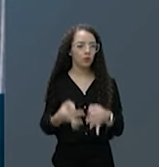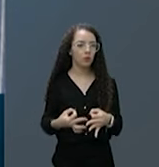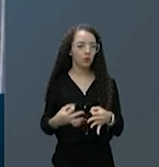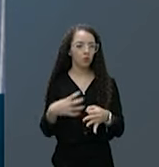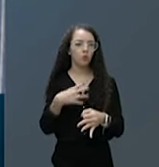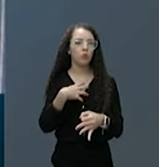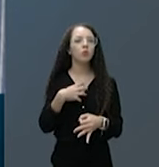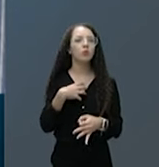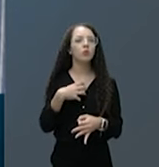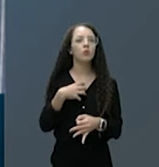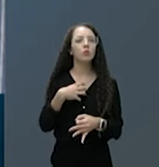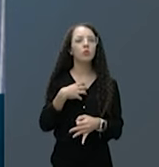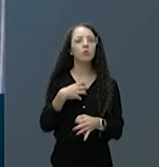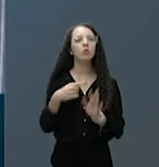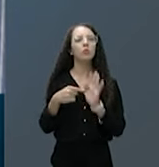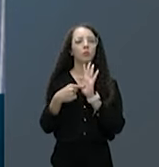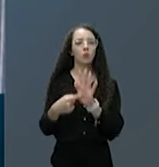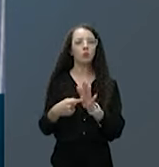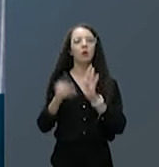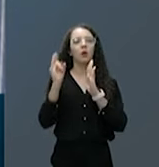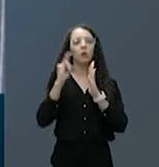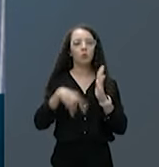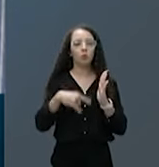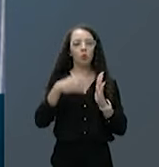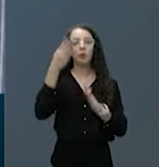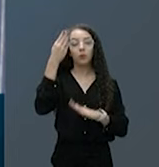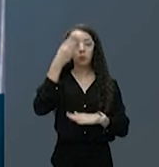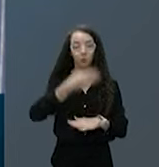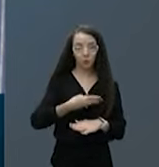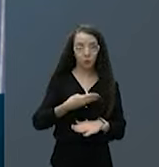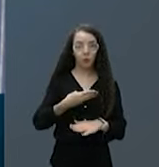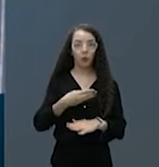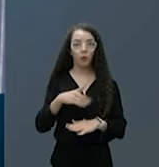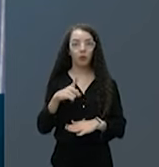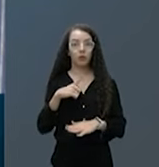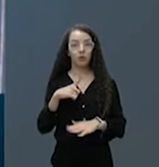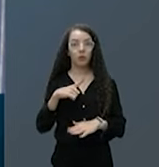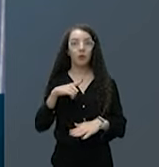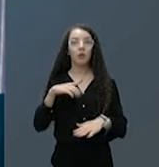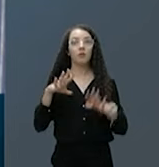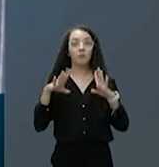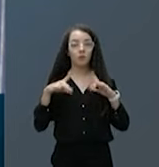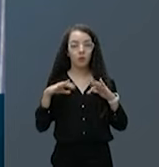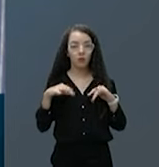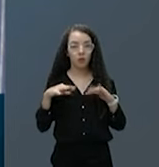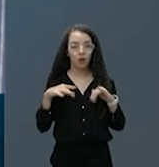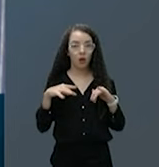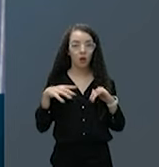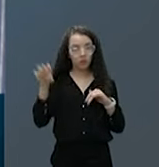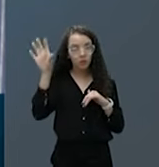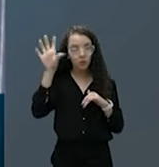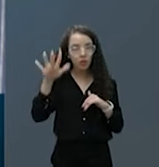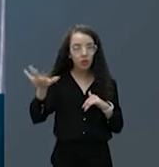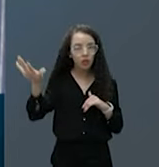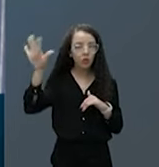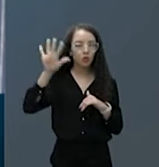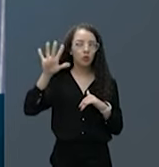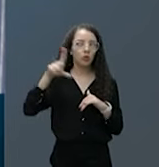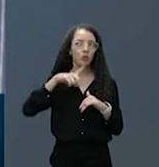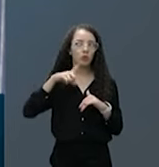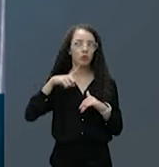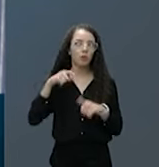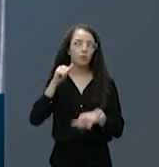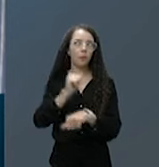provimento comprobatório da existência do feriado local pela embargada supriria o vício do